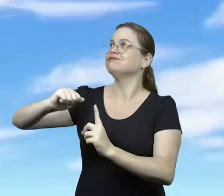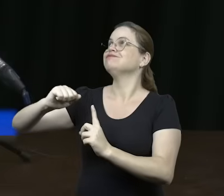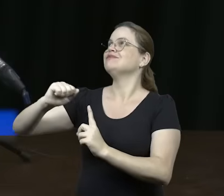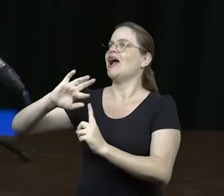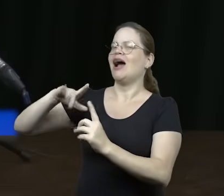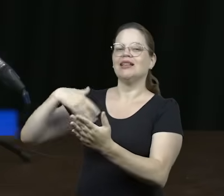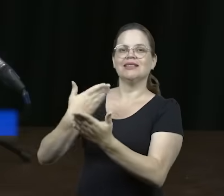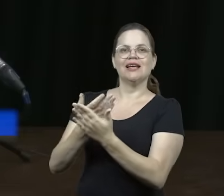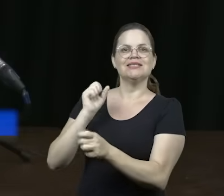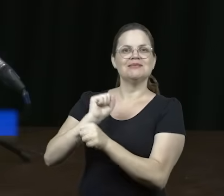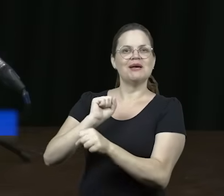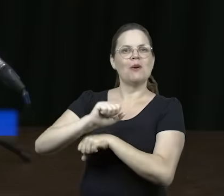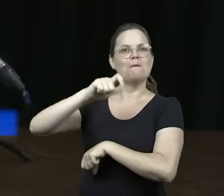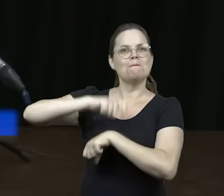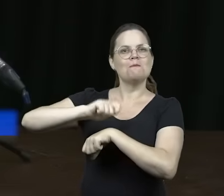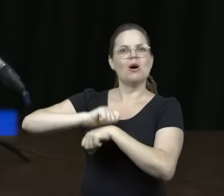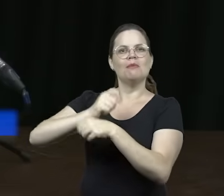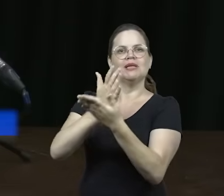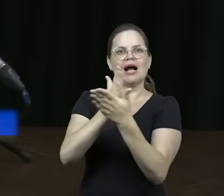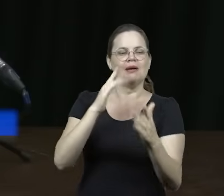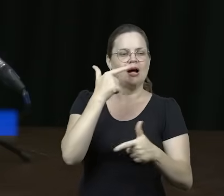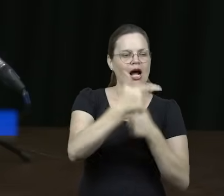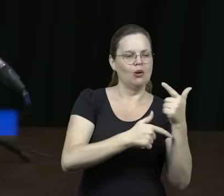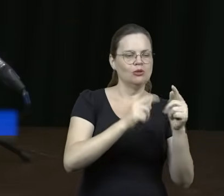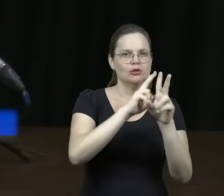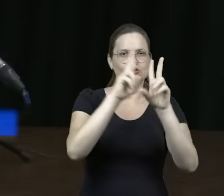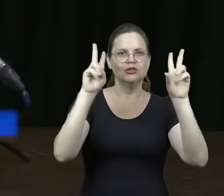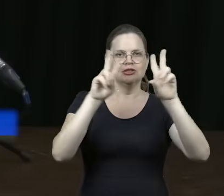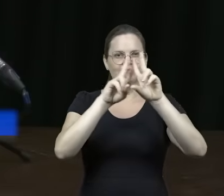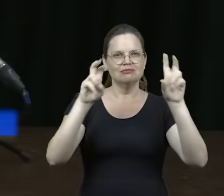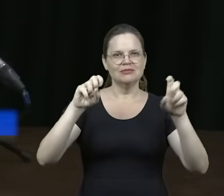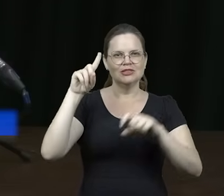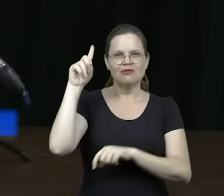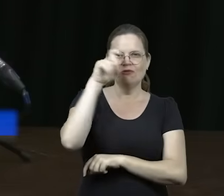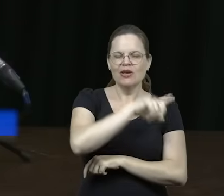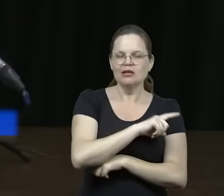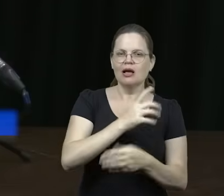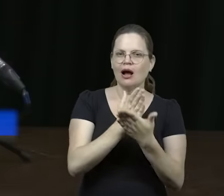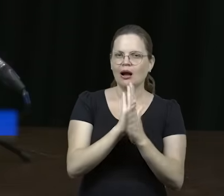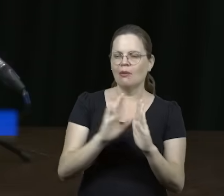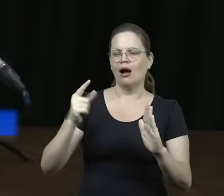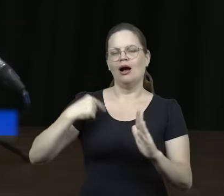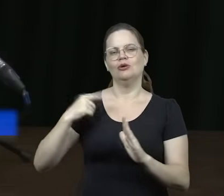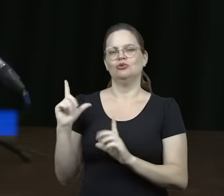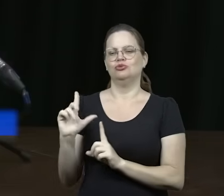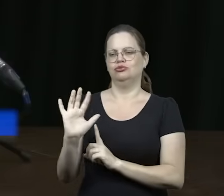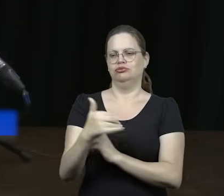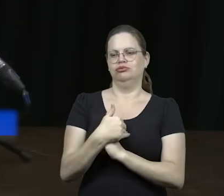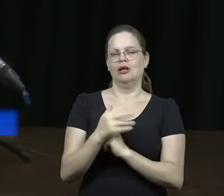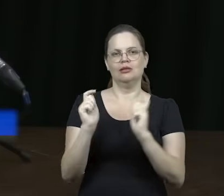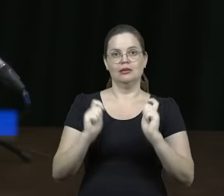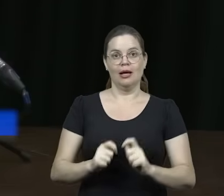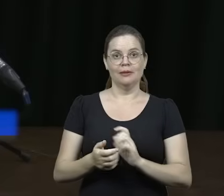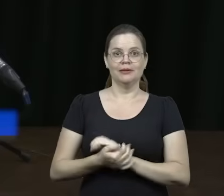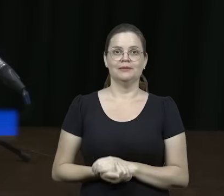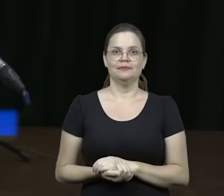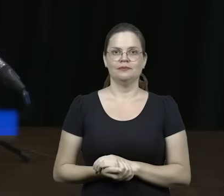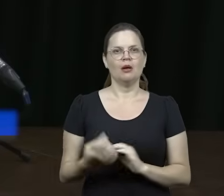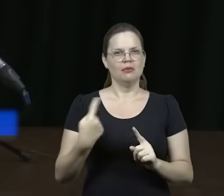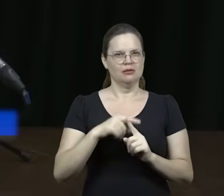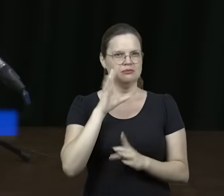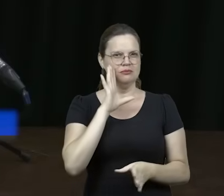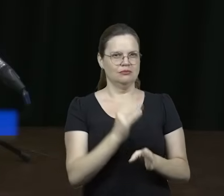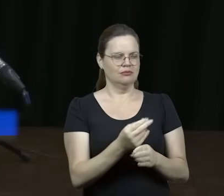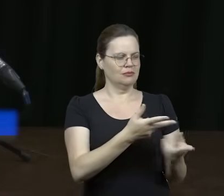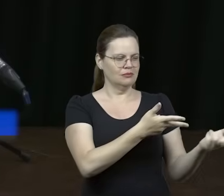calamidades. Nós estamos vivendo tempos difíceis, de calamidades, de muitas crises